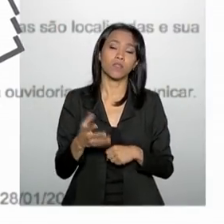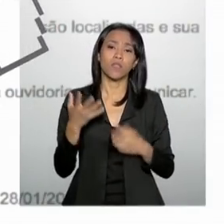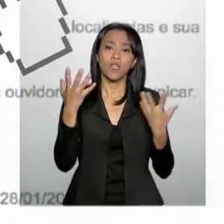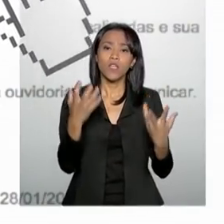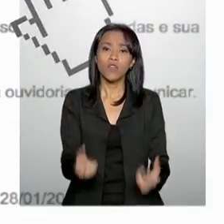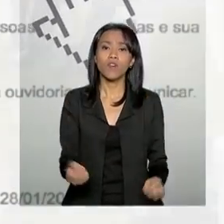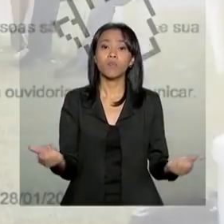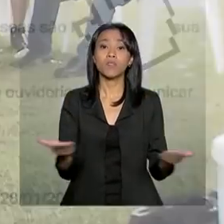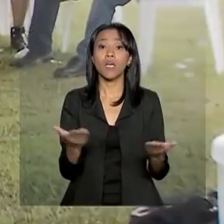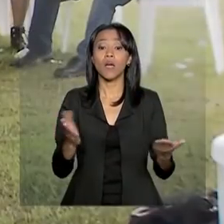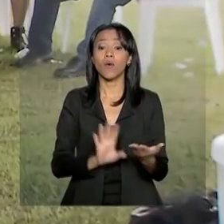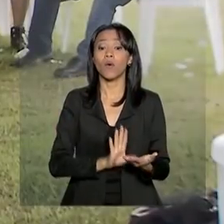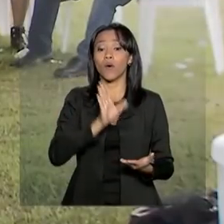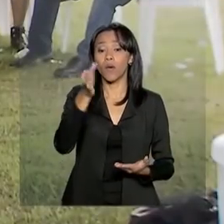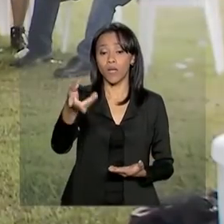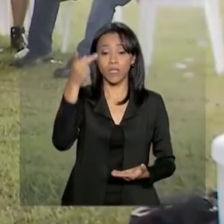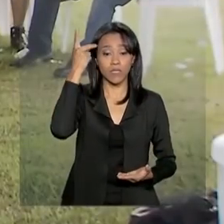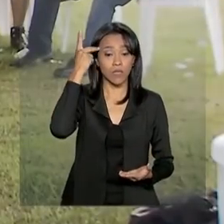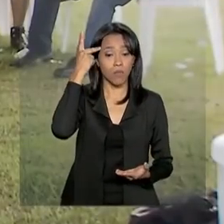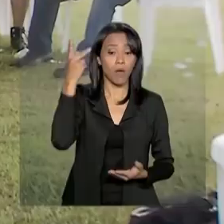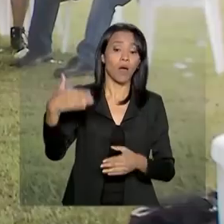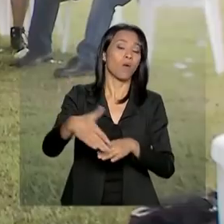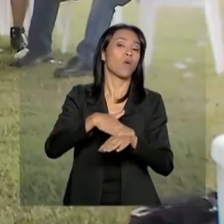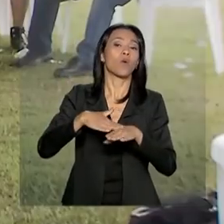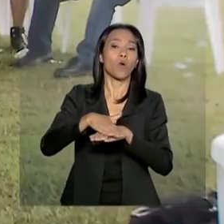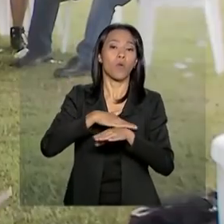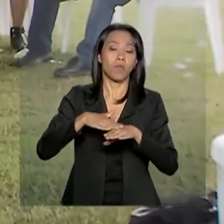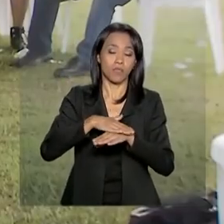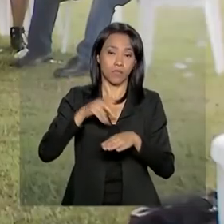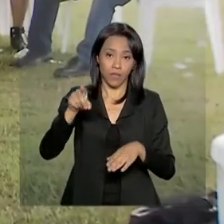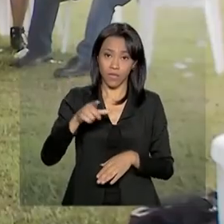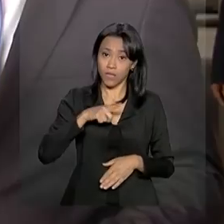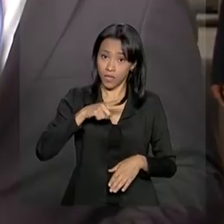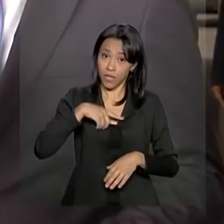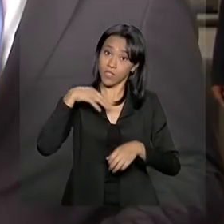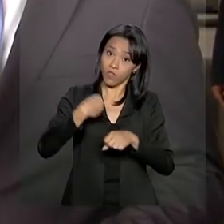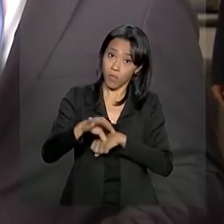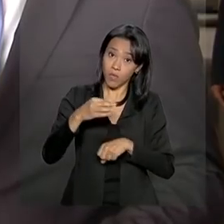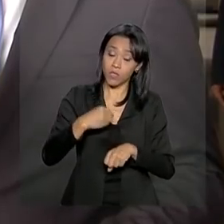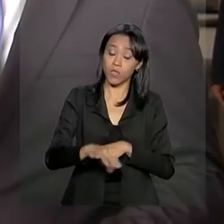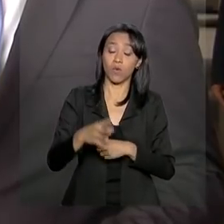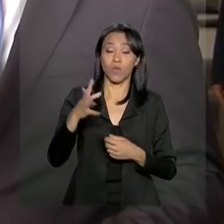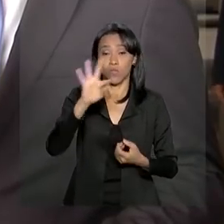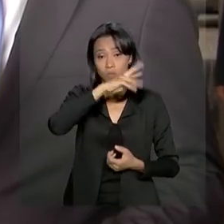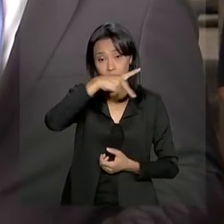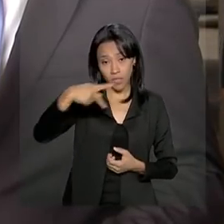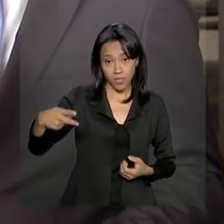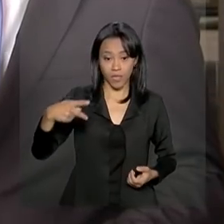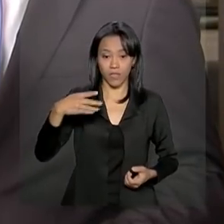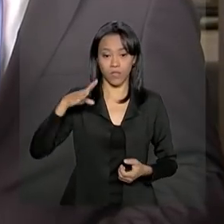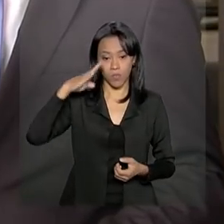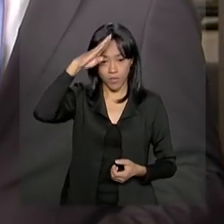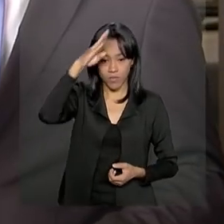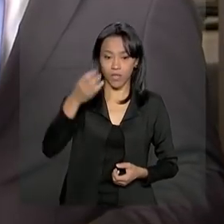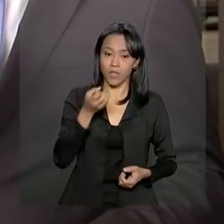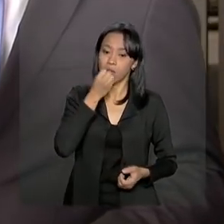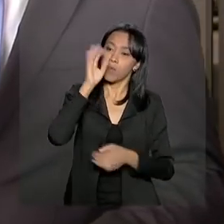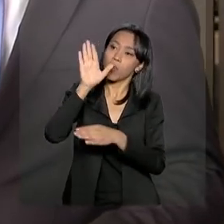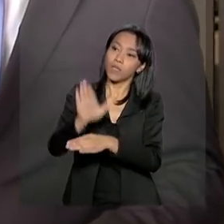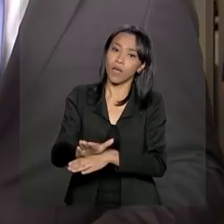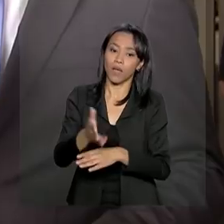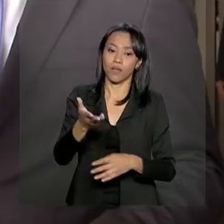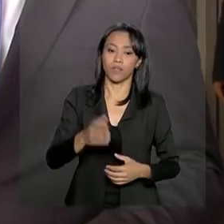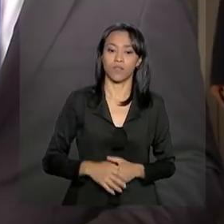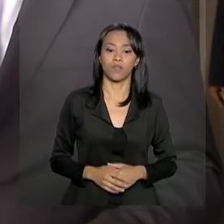vamos agora a São Paulo conversar com o repórter Ricardo Ferraz, que tem as informações aí do presidente Jair Bolsonaro. Olá, Ricardo, boa tarde.